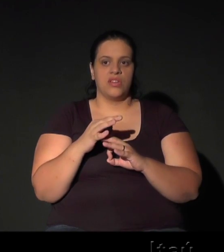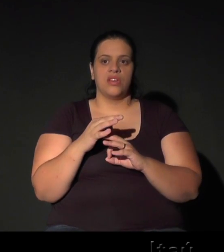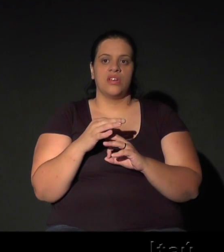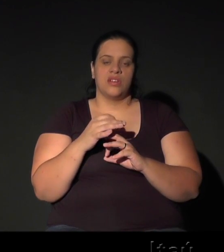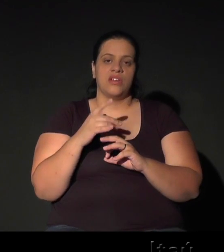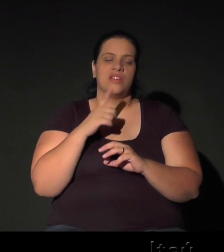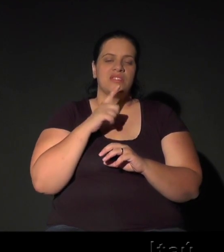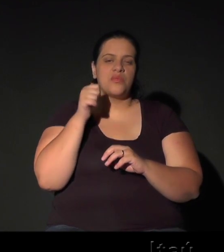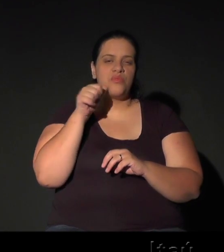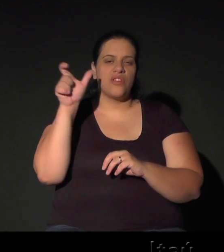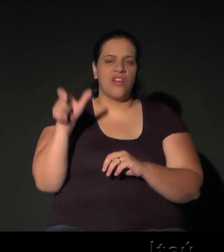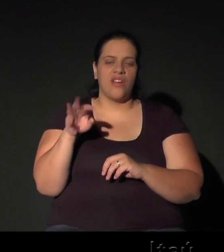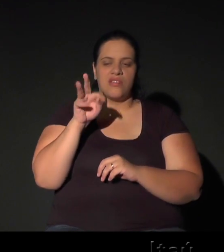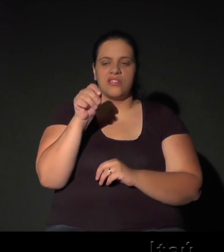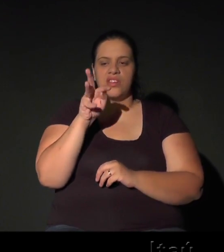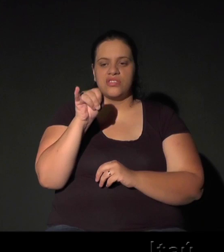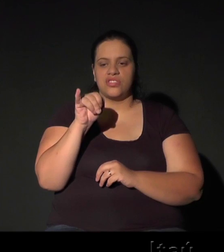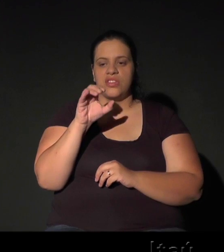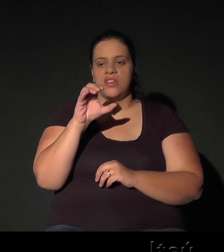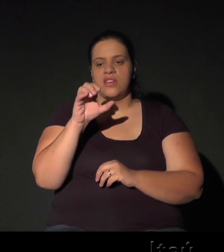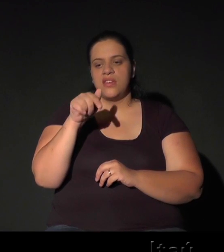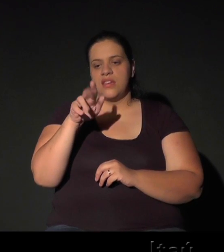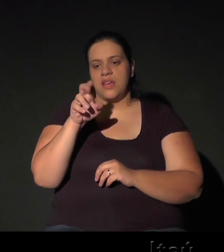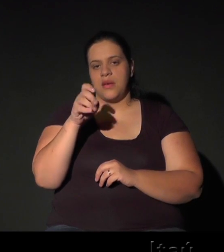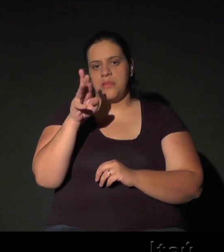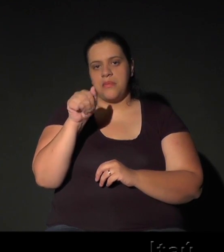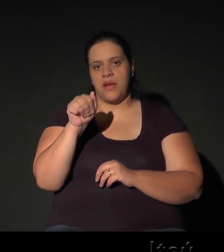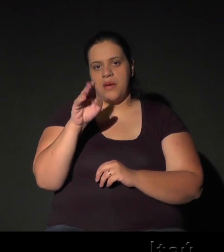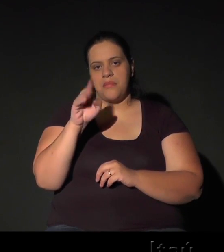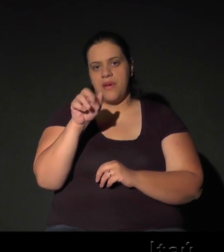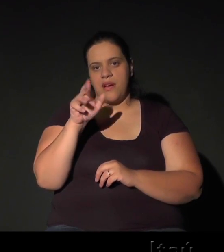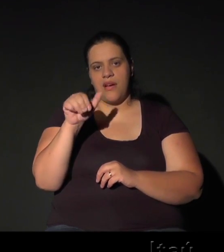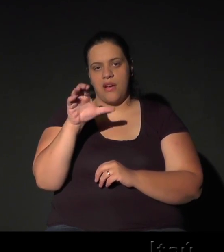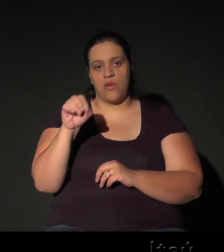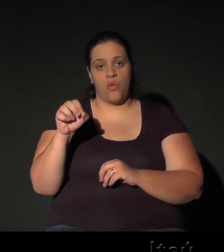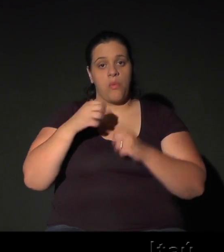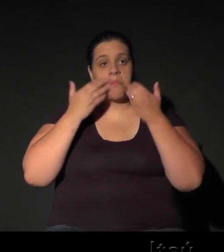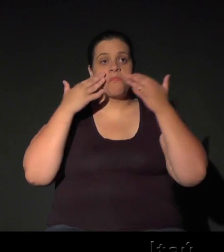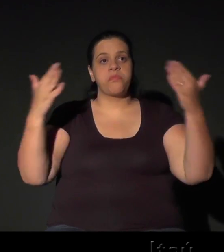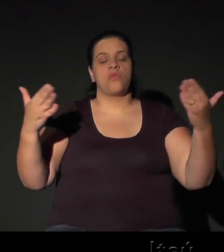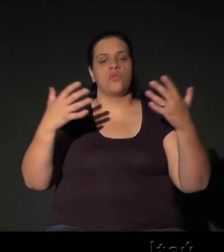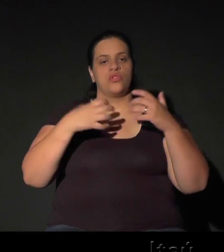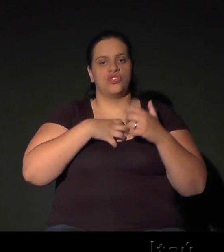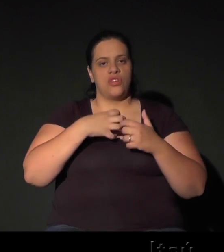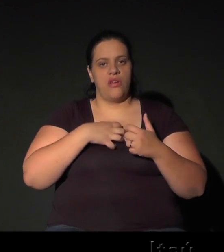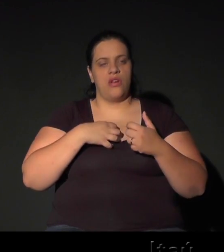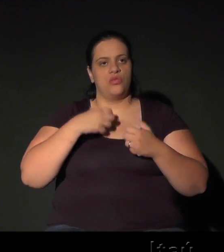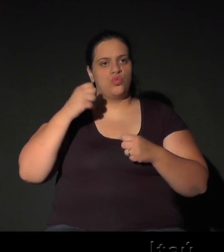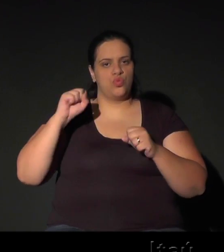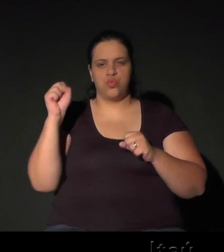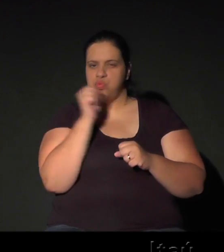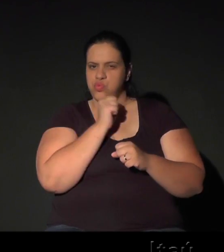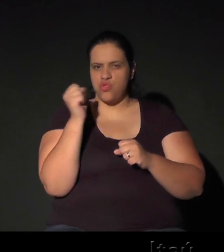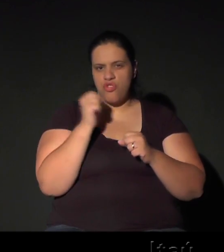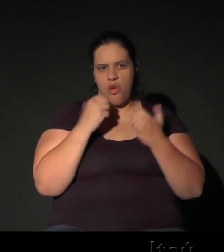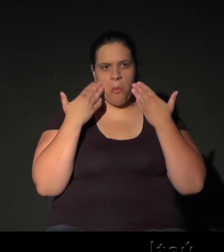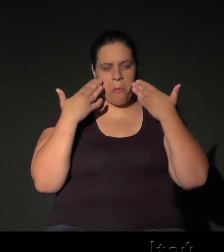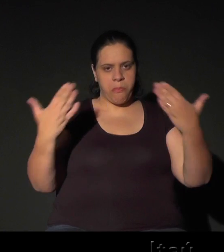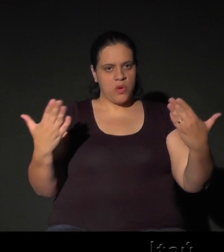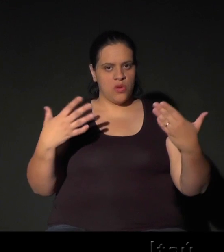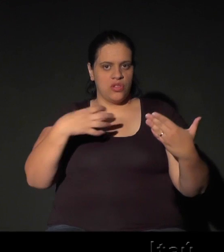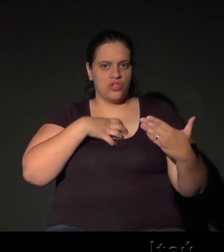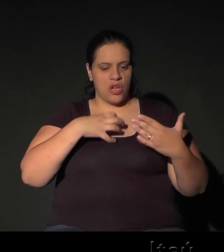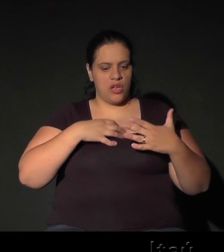É tá quebra barraco falando né Aquilo em praça pública nos shows a maneira de vestir né esse corpo da mulher exposto